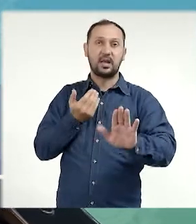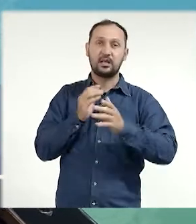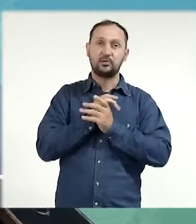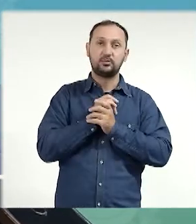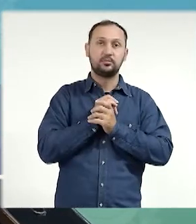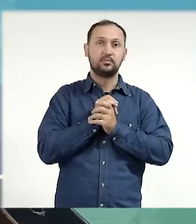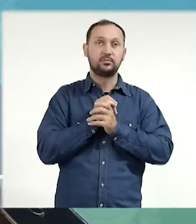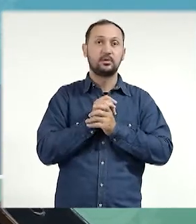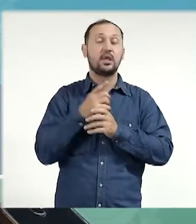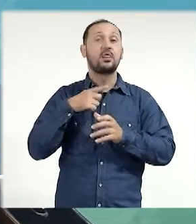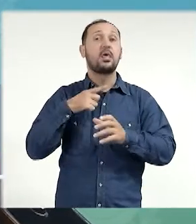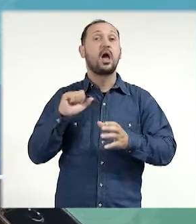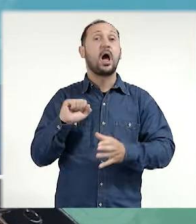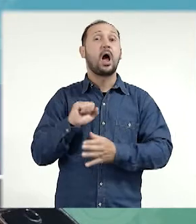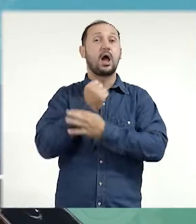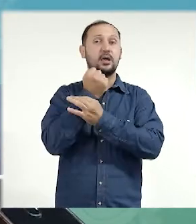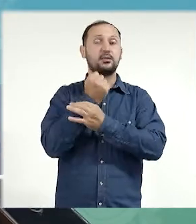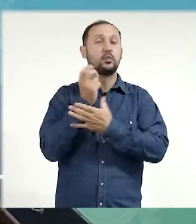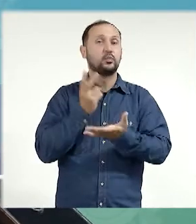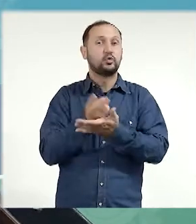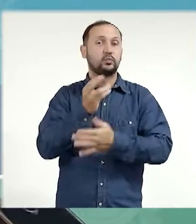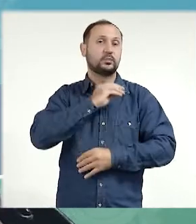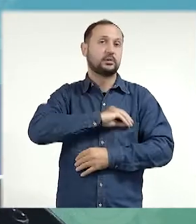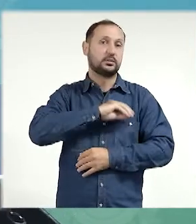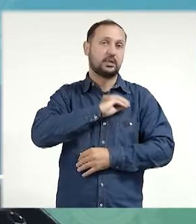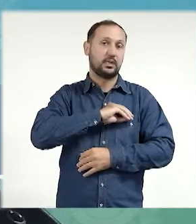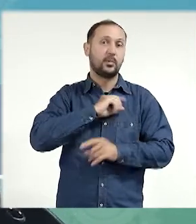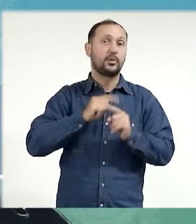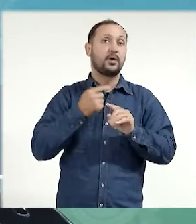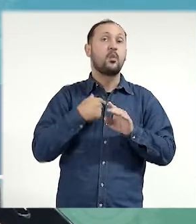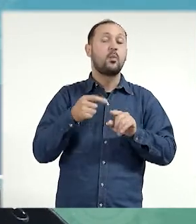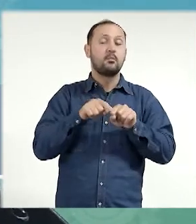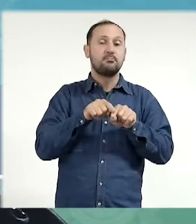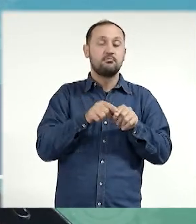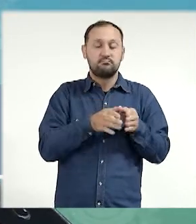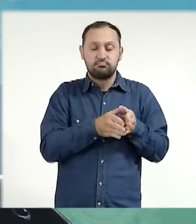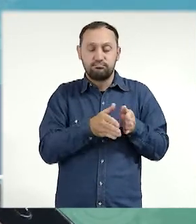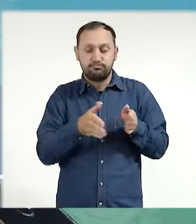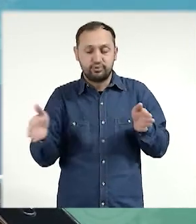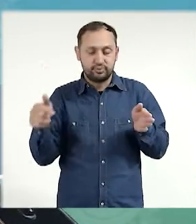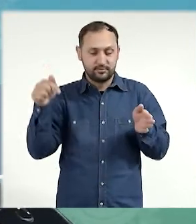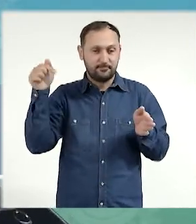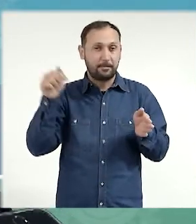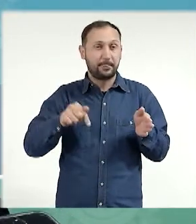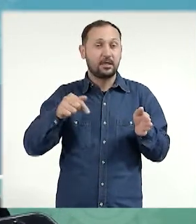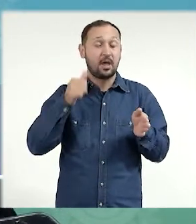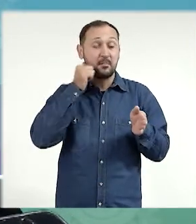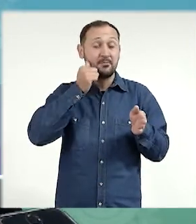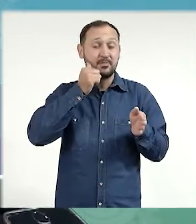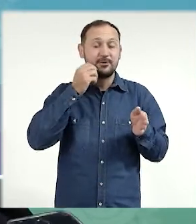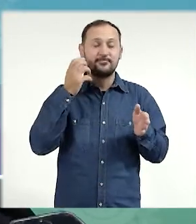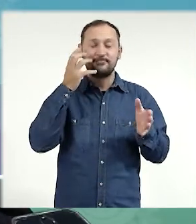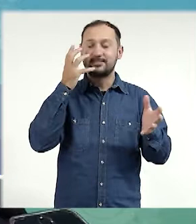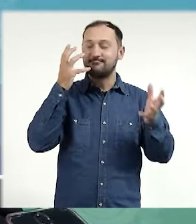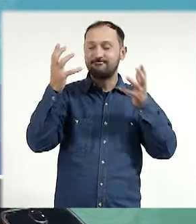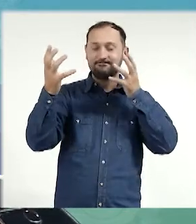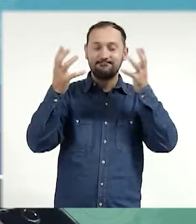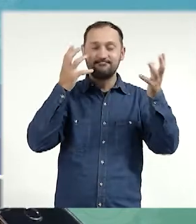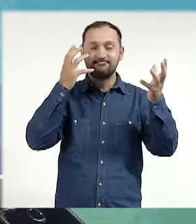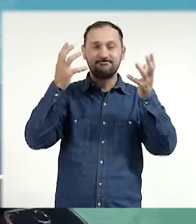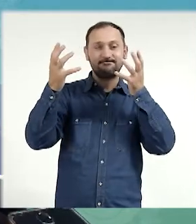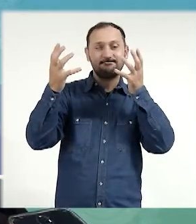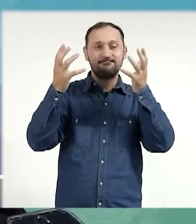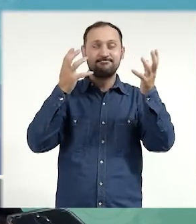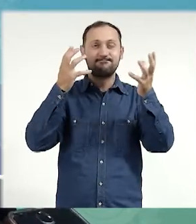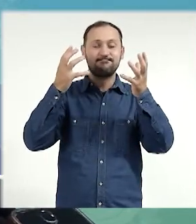afastada com a garantia de ser remunerada, porque é um período que a mulher passa por um